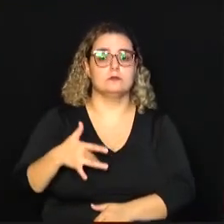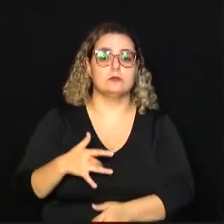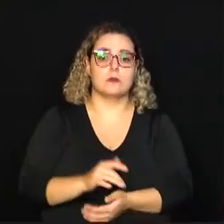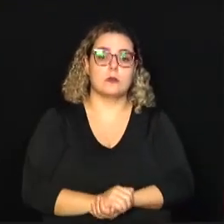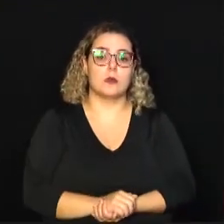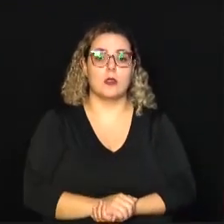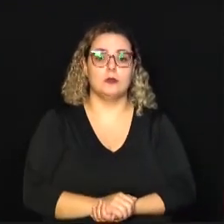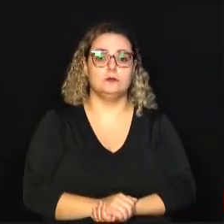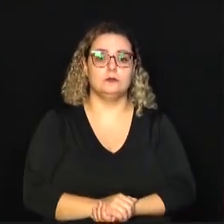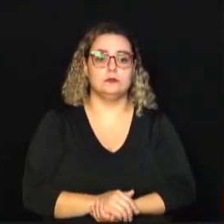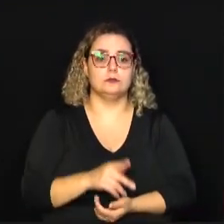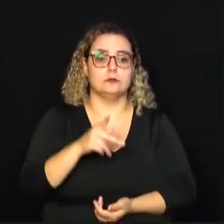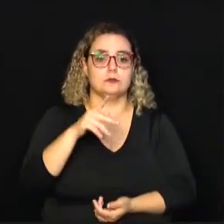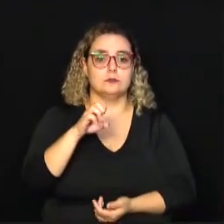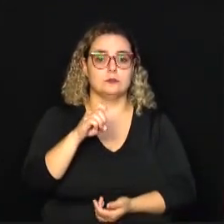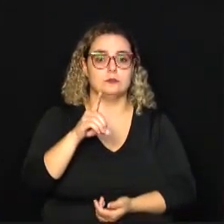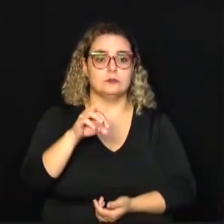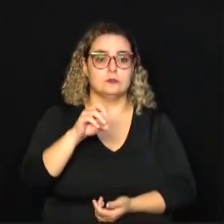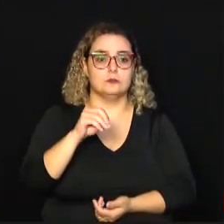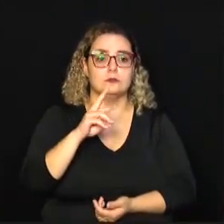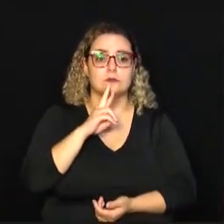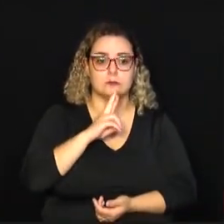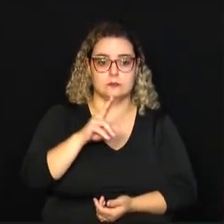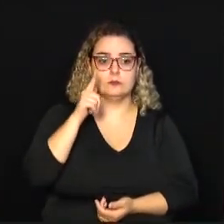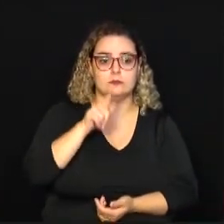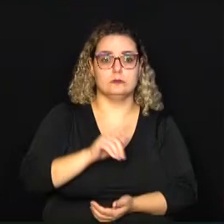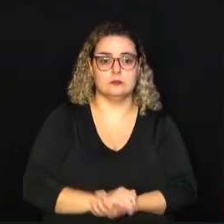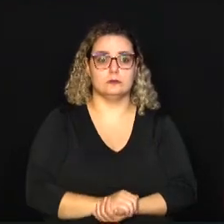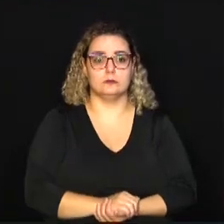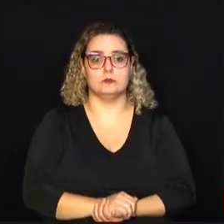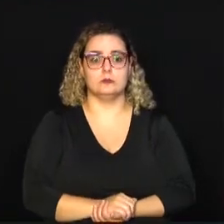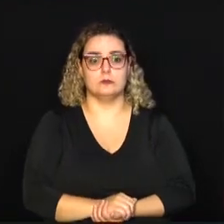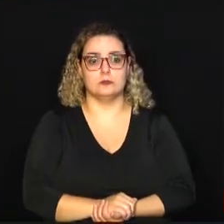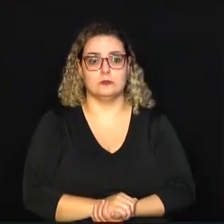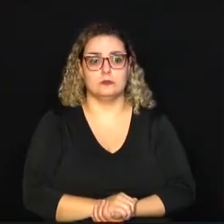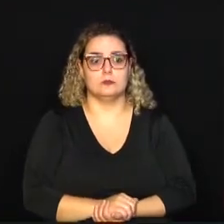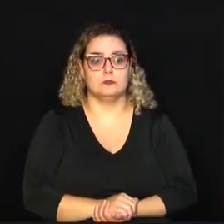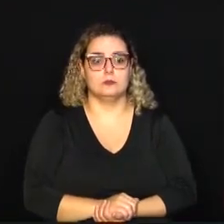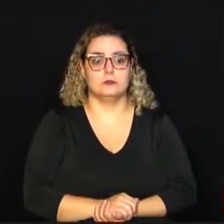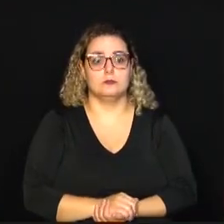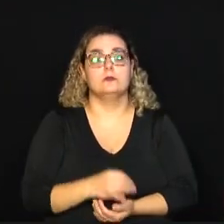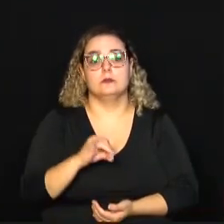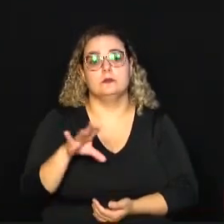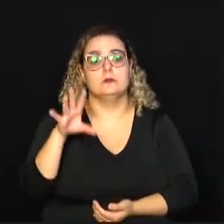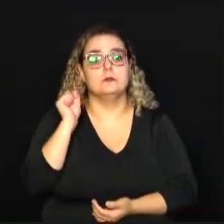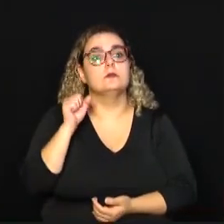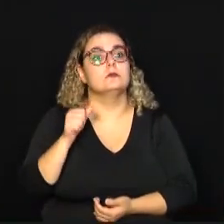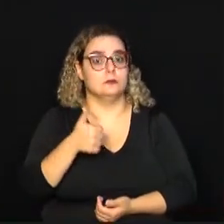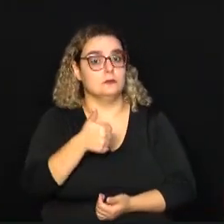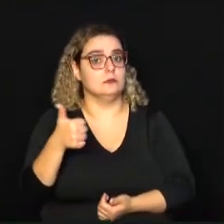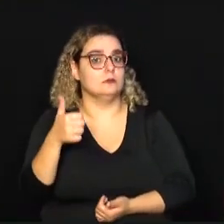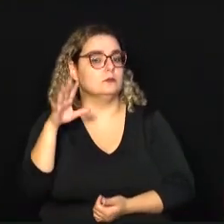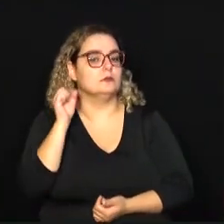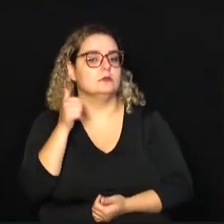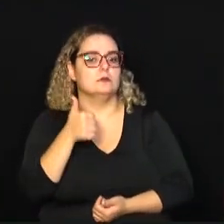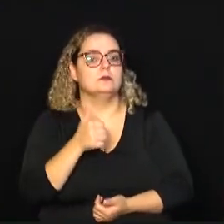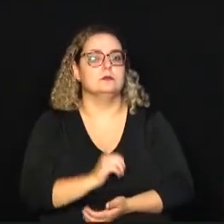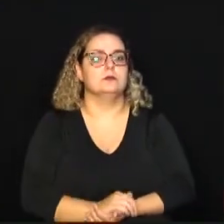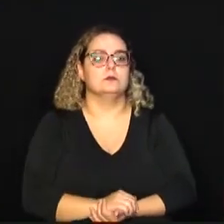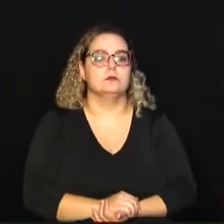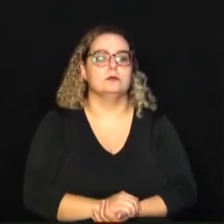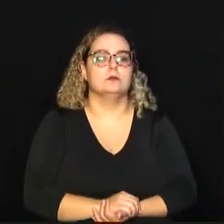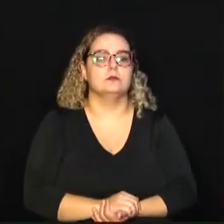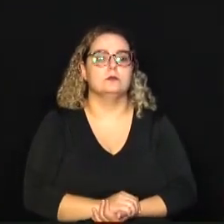Pedro, você consegue responder algumas questões? Aí a gente encerra. Se o meu áudio permitir aqui, vocês estão me ouvindo bem? Sim. Então